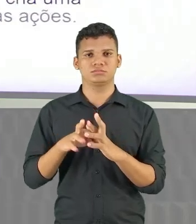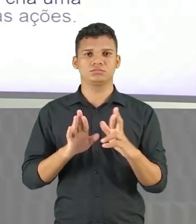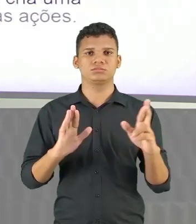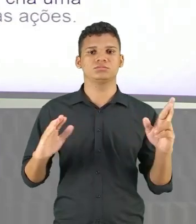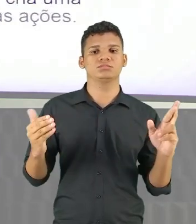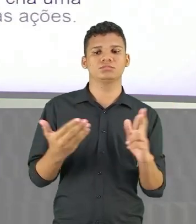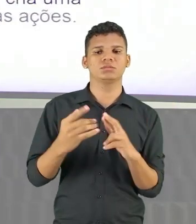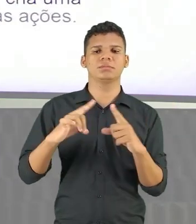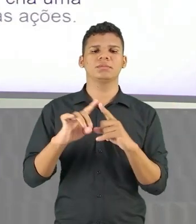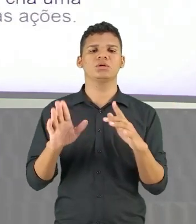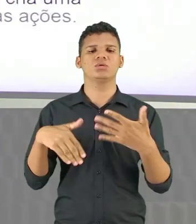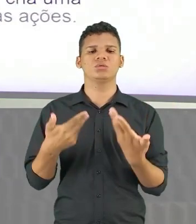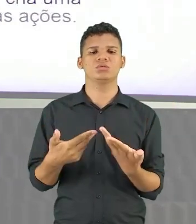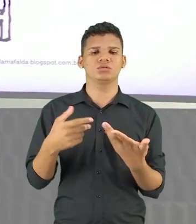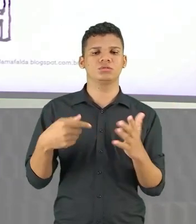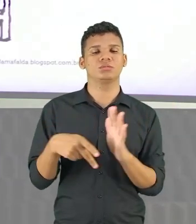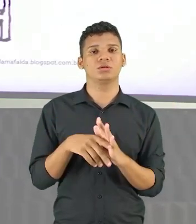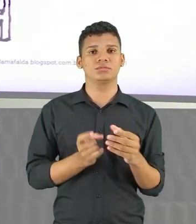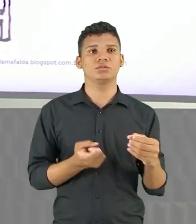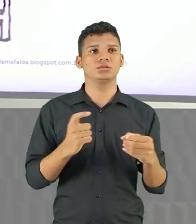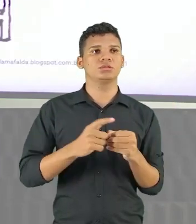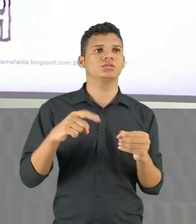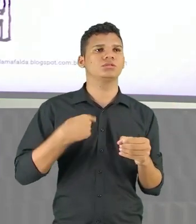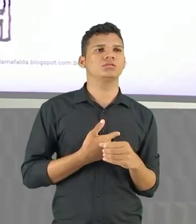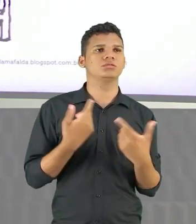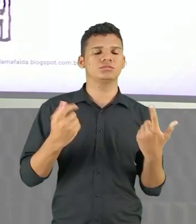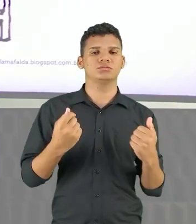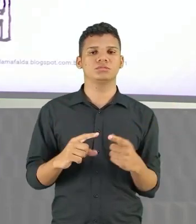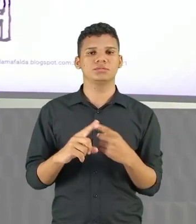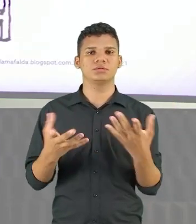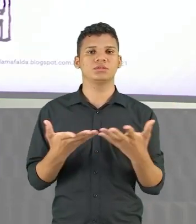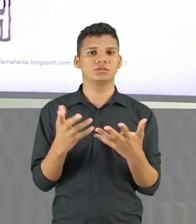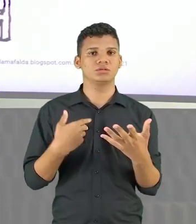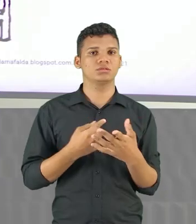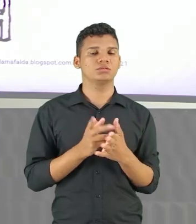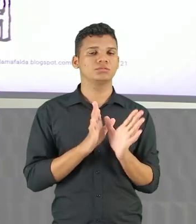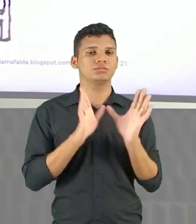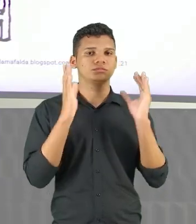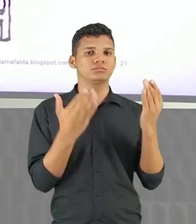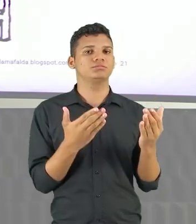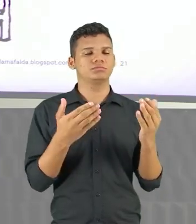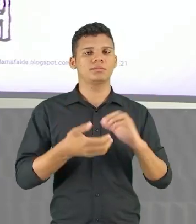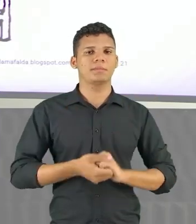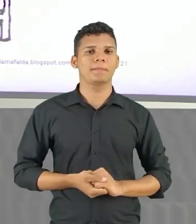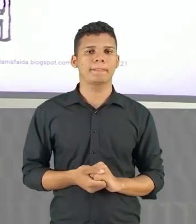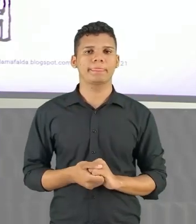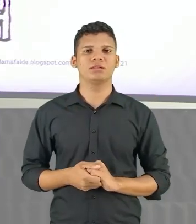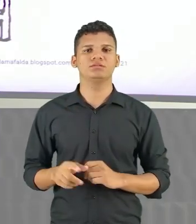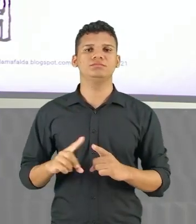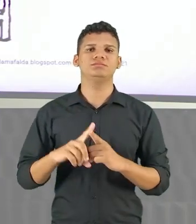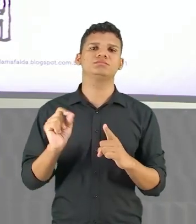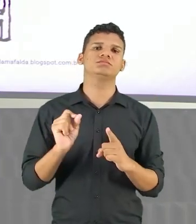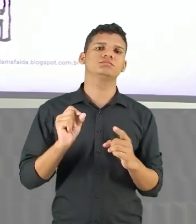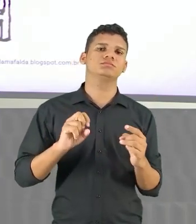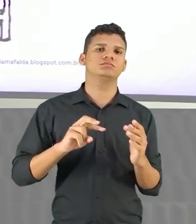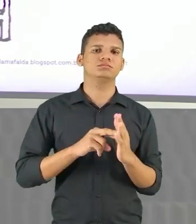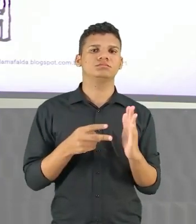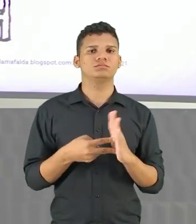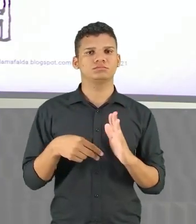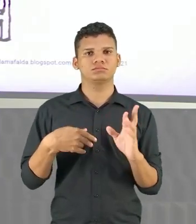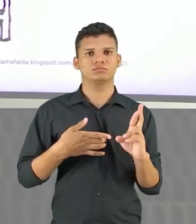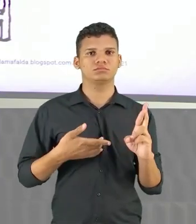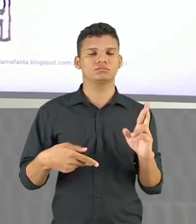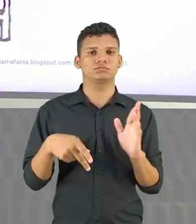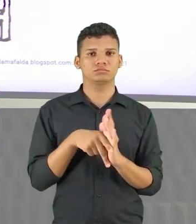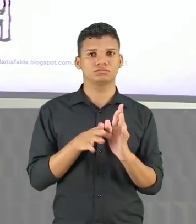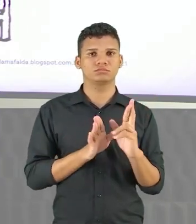no texto? Aí a gente vai ter que voltar, né? Aqui, em especial nesse aspecto mais, né? Refere-se ao